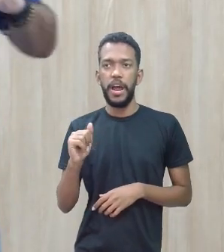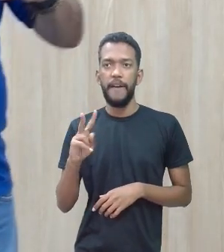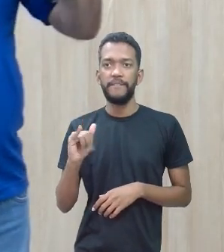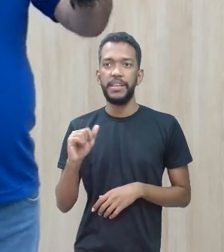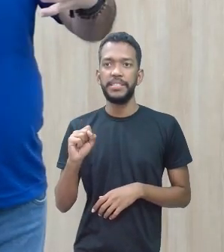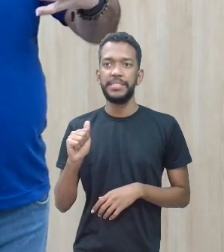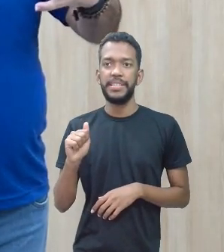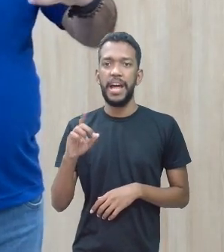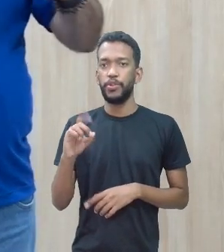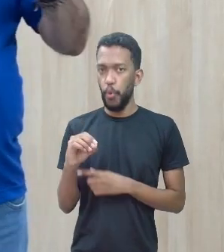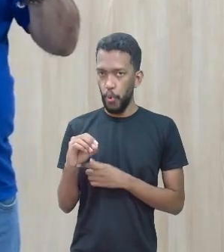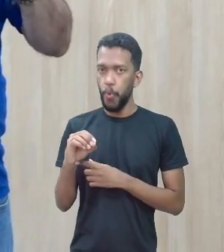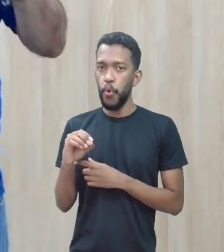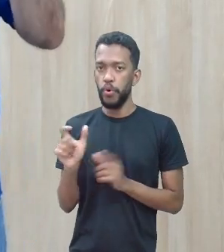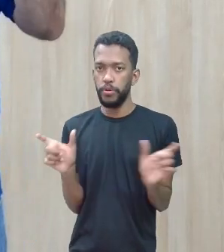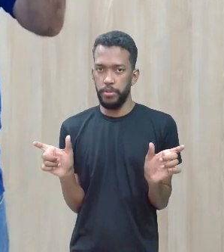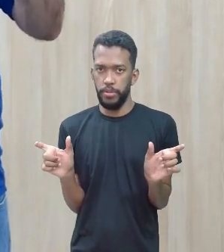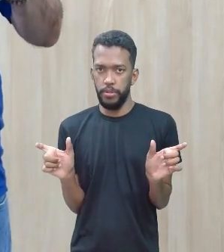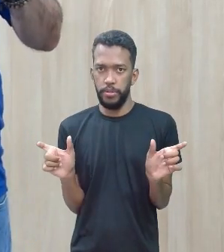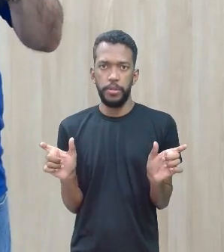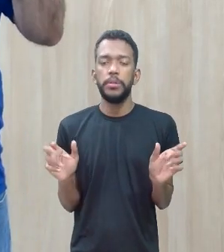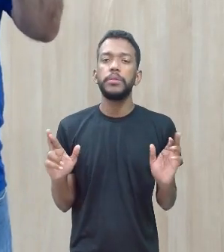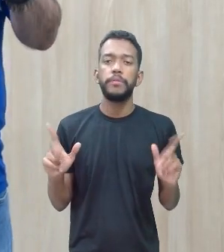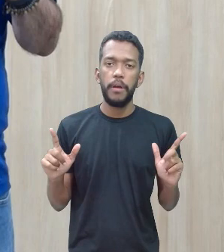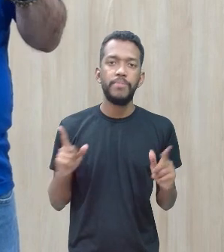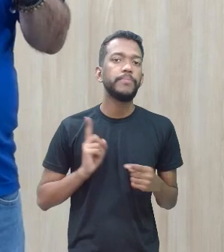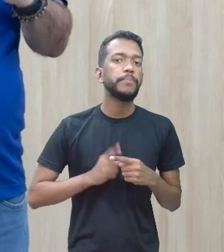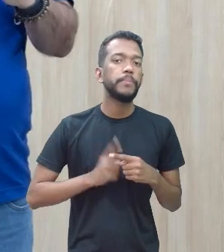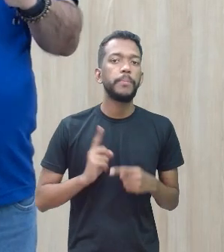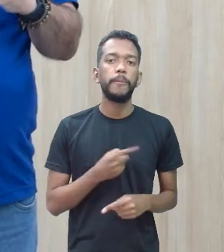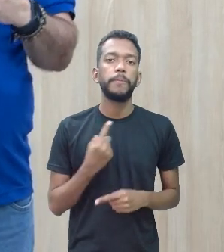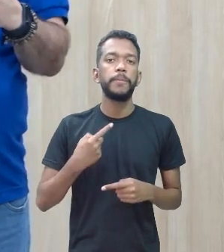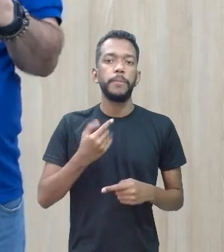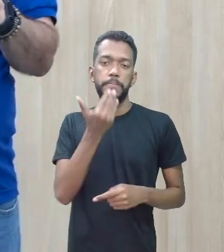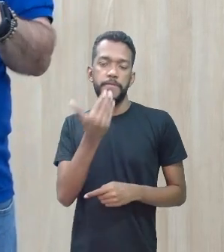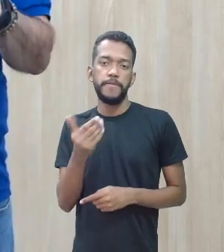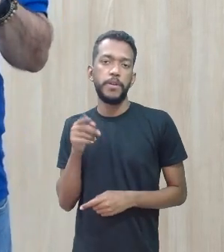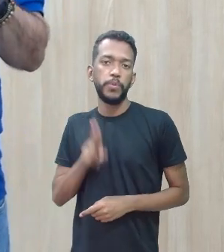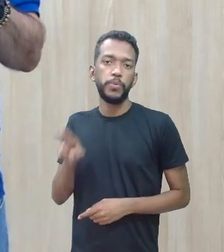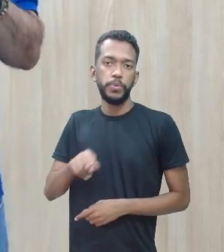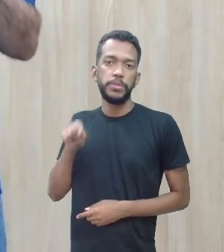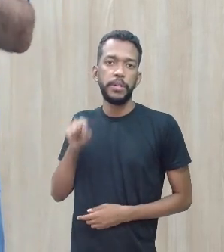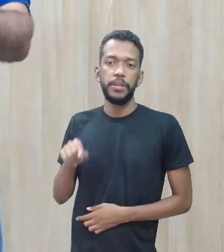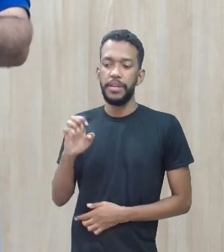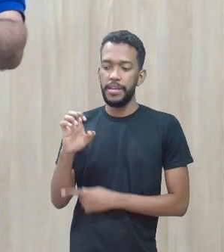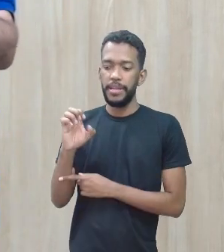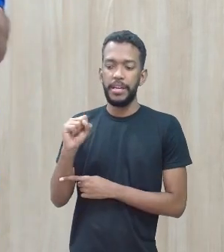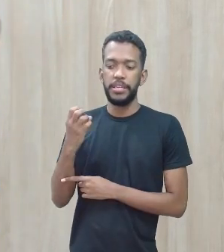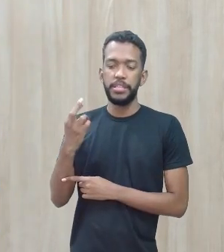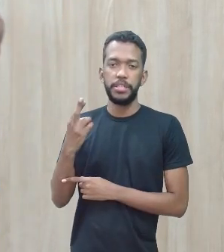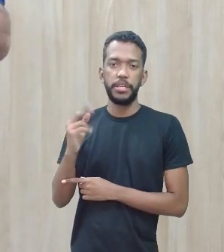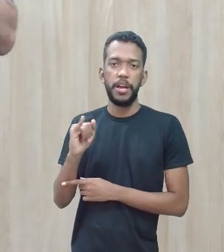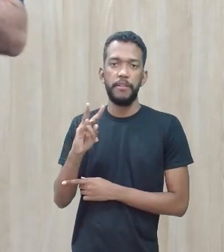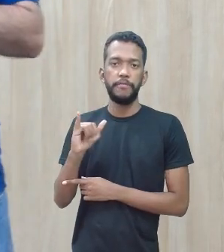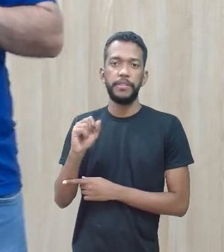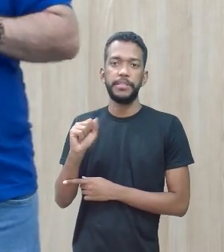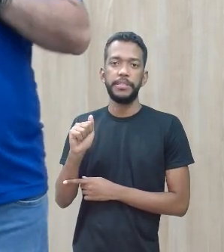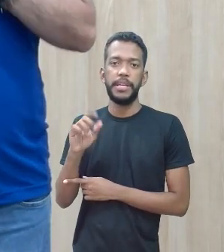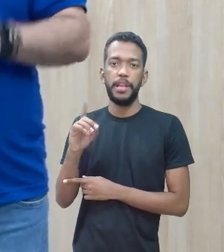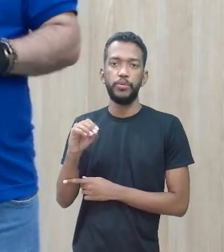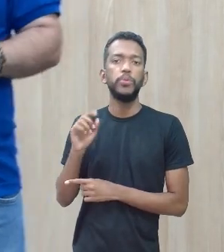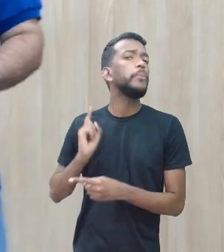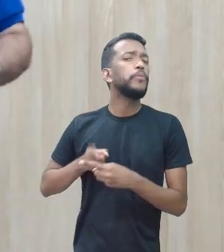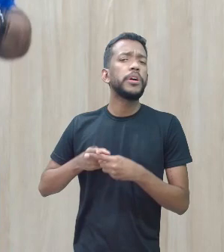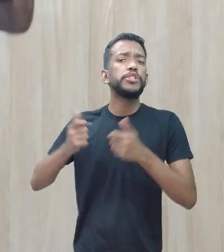quê? A gente prefere utilizar a opção escravizado porque a gente está falando